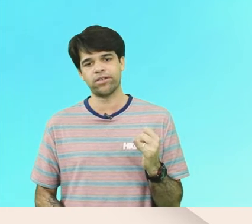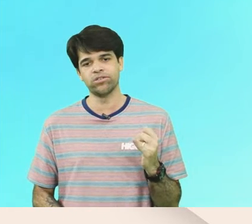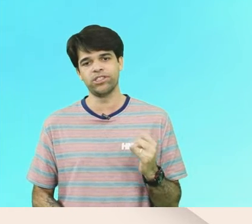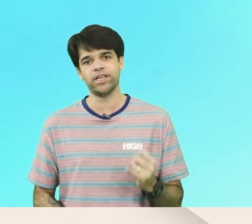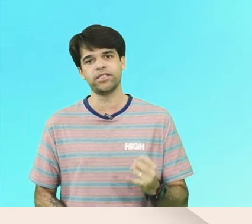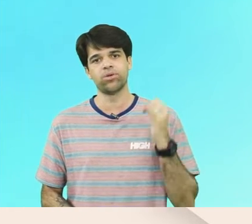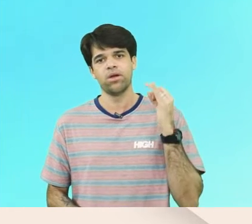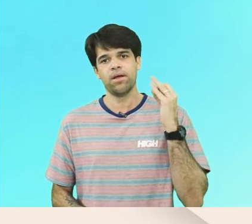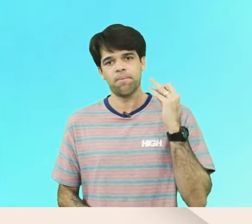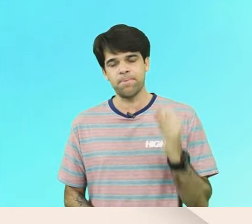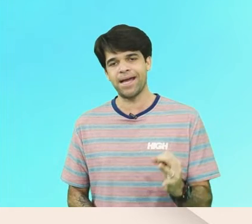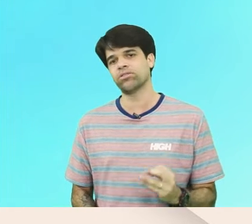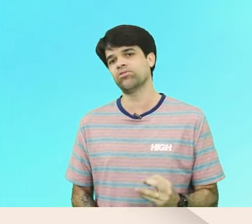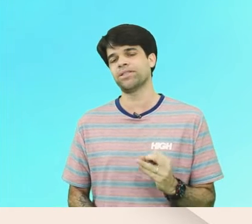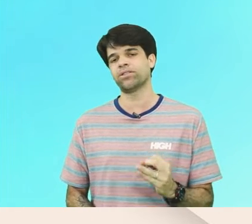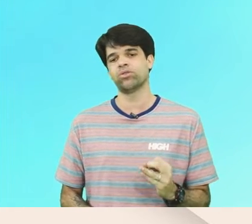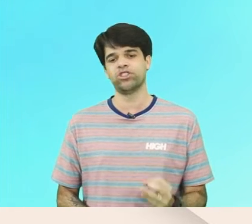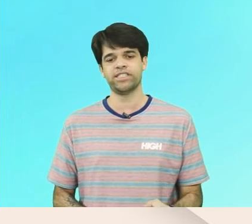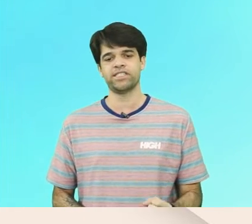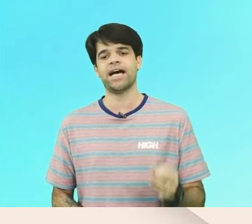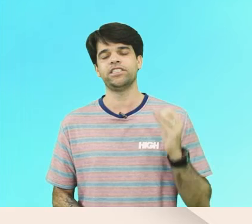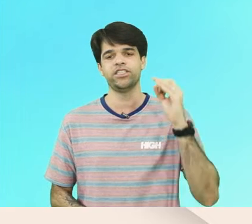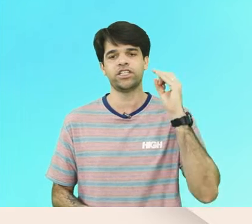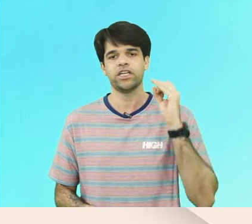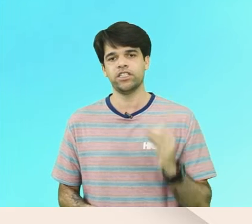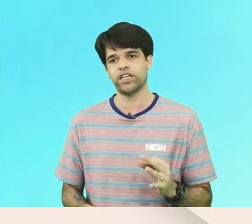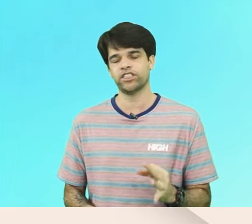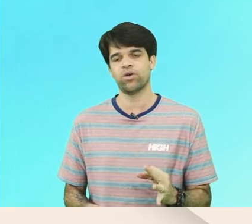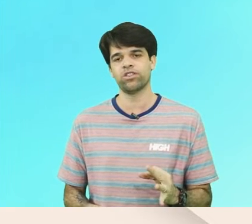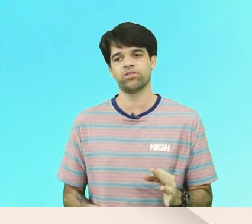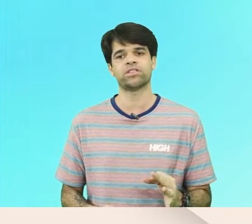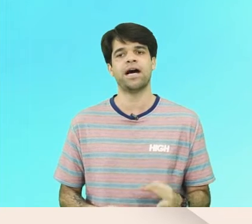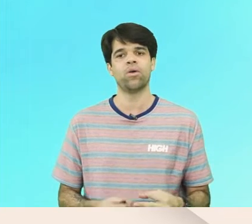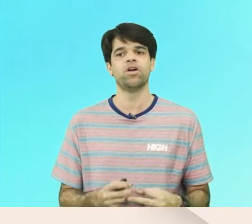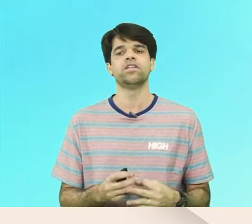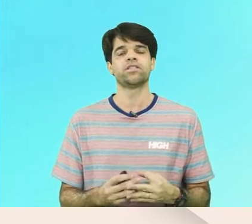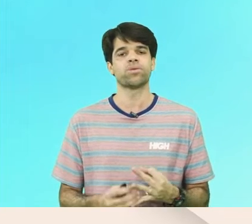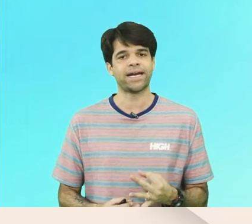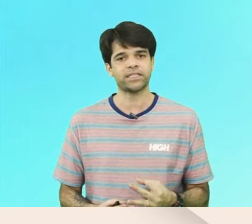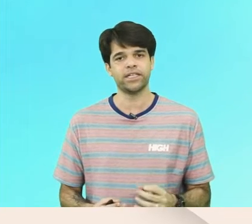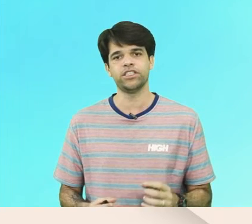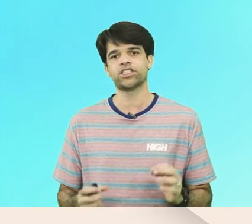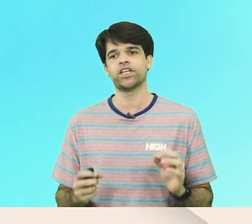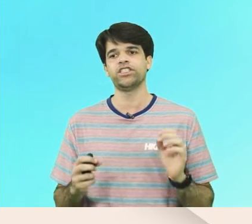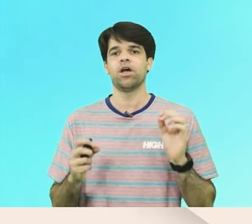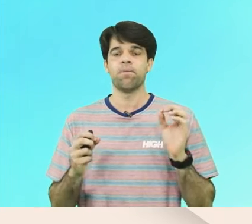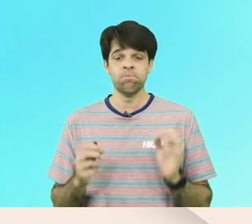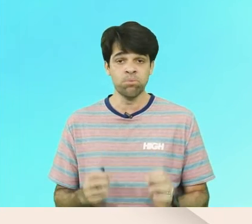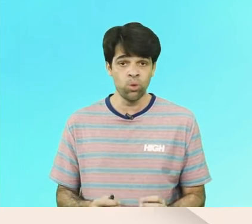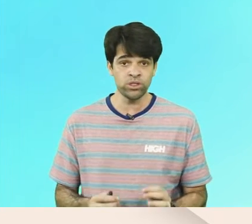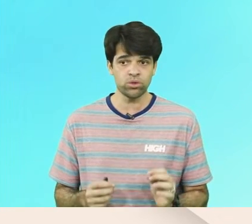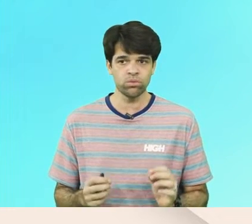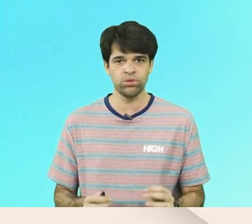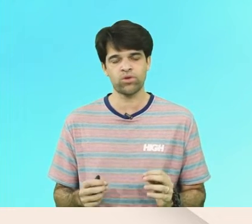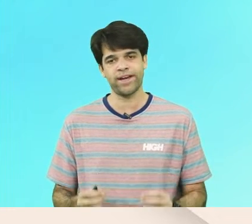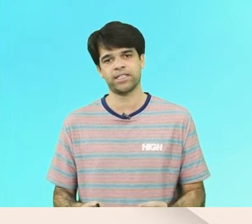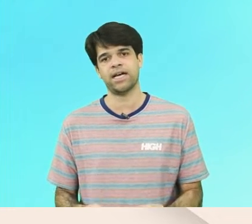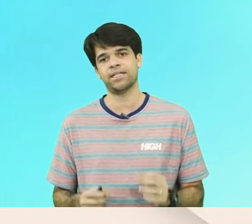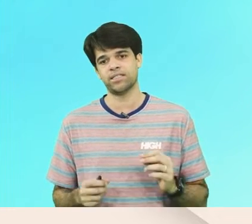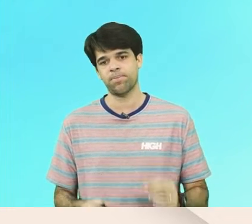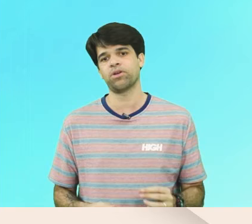lembrar, usuário no centro, métodos e metodologias ágeis e gestão horizontal são características